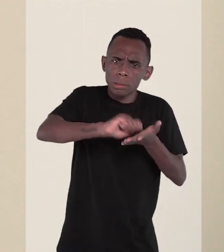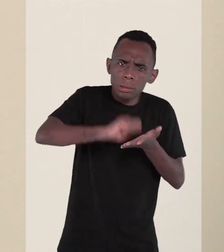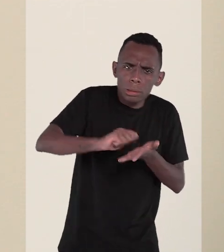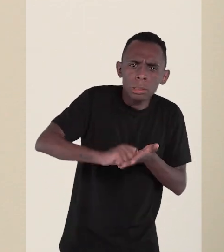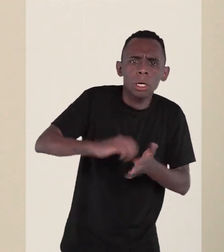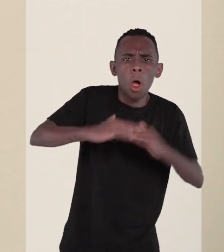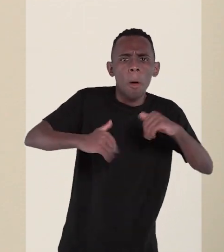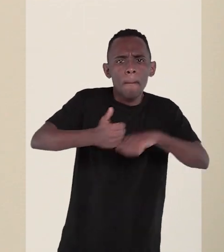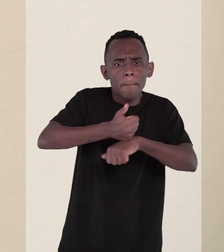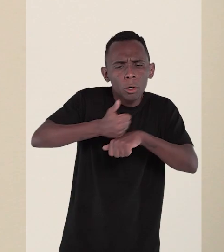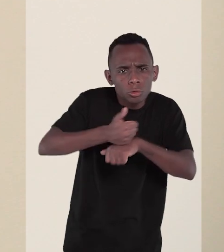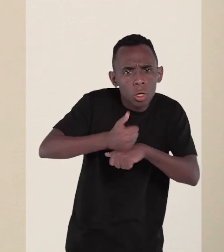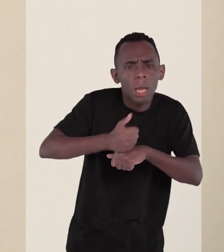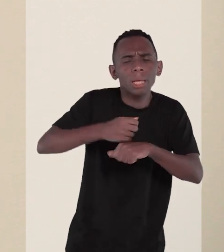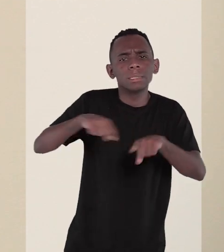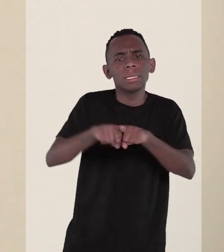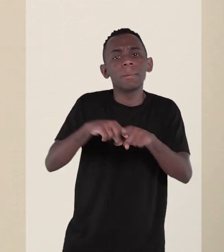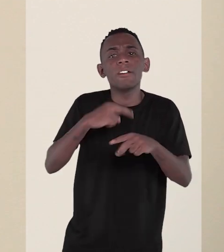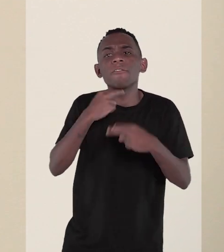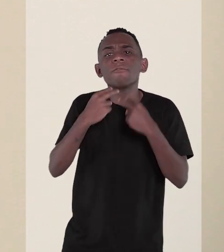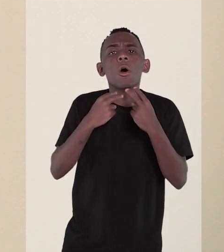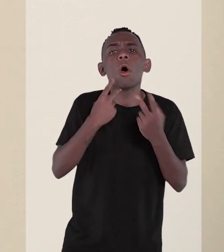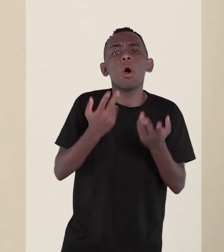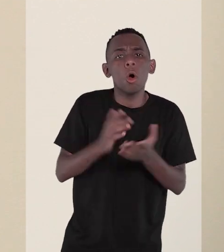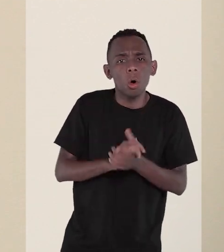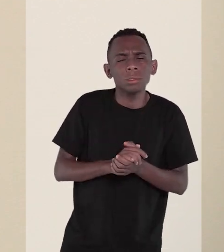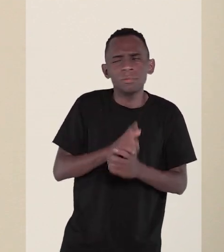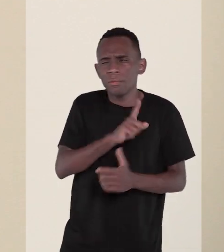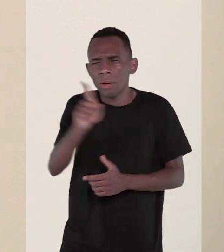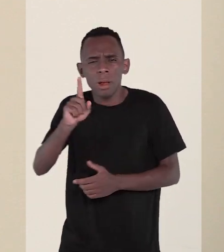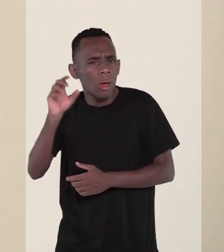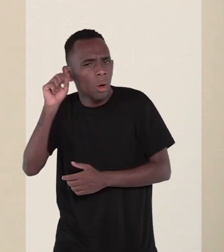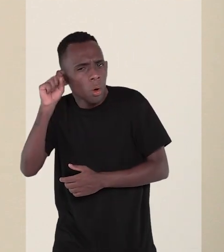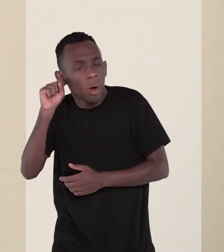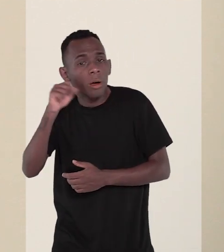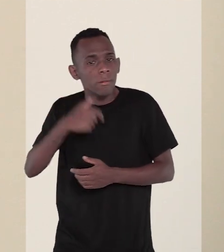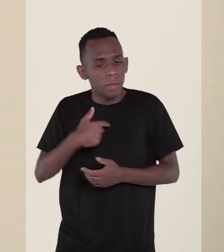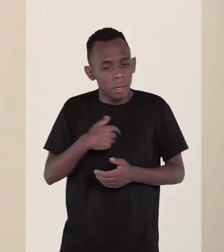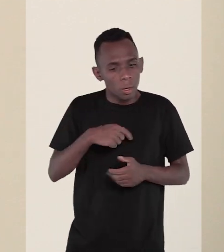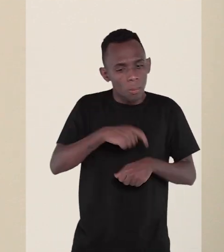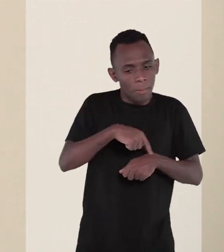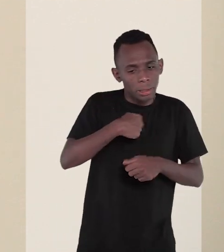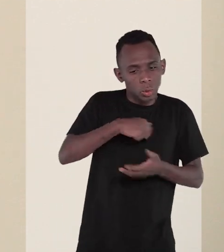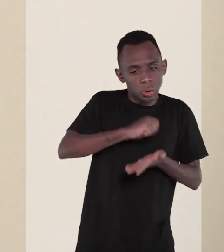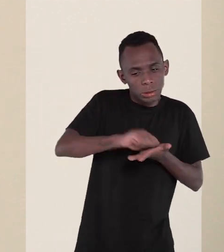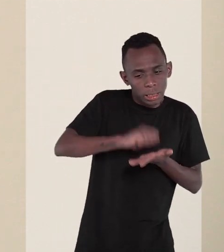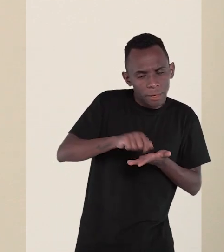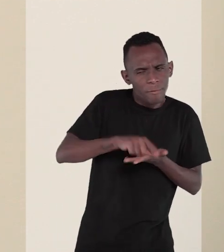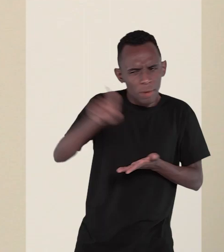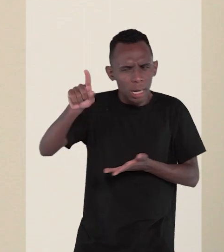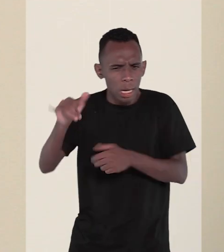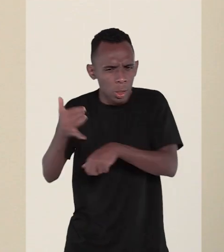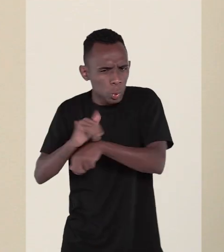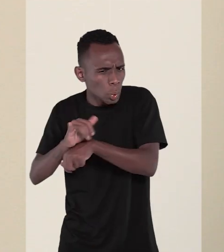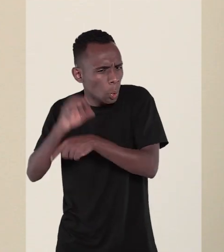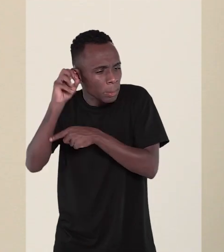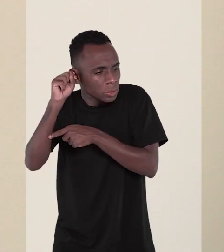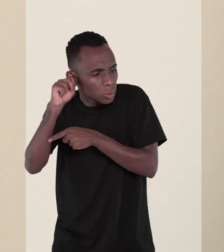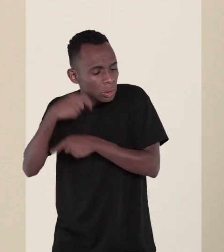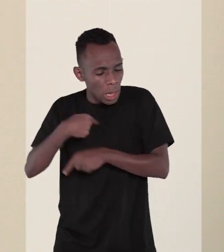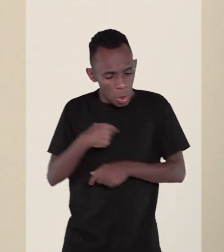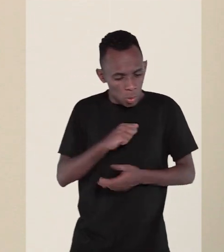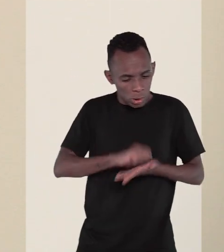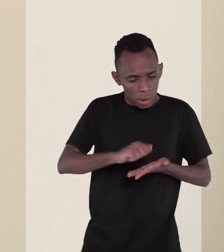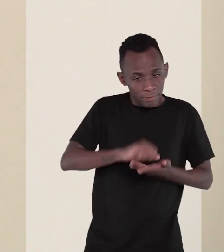cito, cantores, vozes que eu cito aqui. Às vezes eu digo, vai lá ouvir que eu fico aqui escrevendo. No livro eu falo isso. Vai lá no YouTube ouvir isso aqui que eu fico aqui